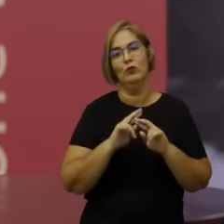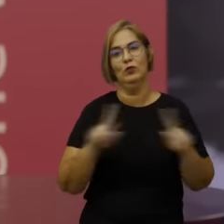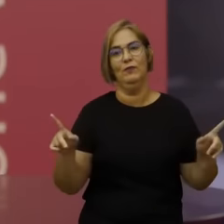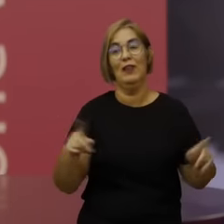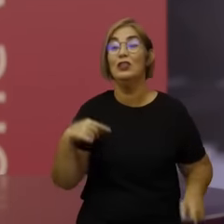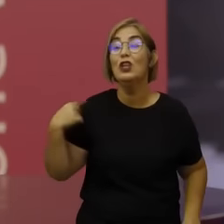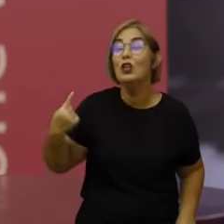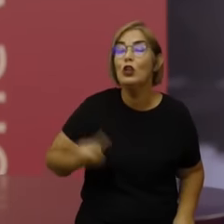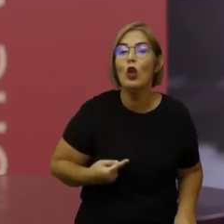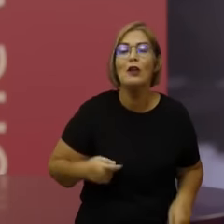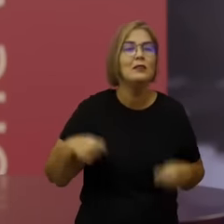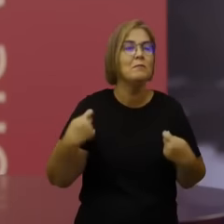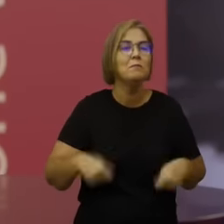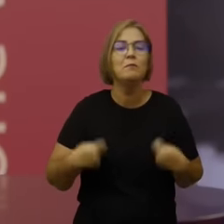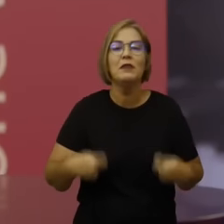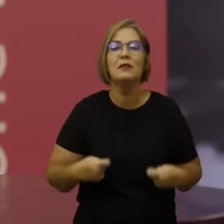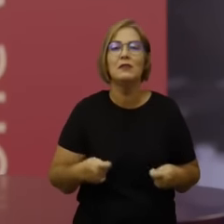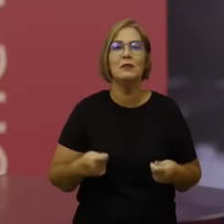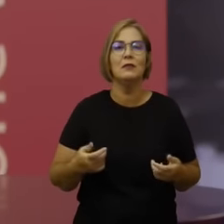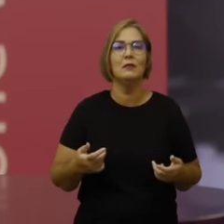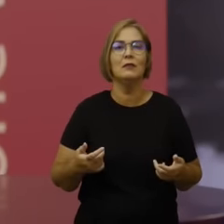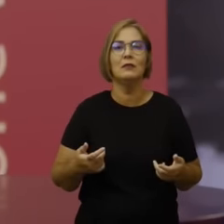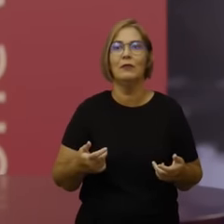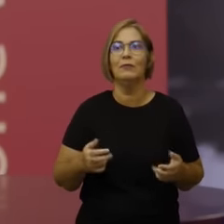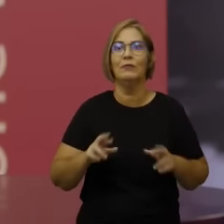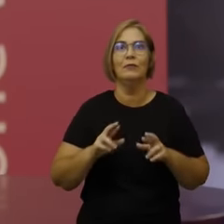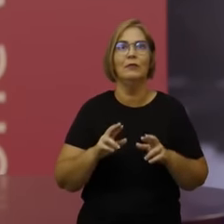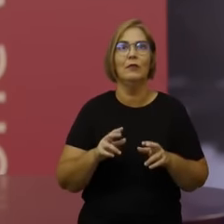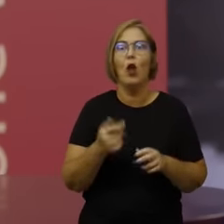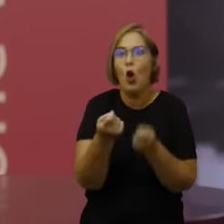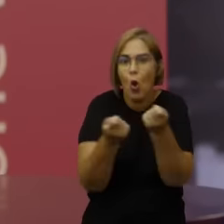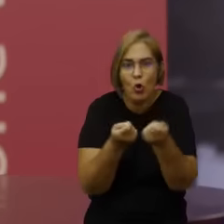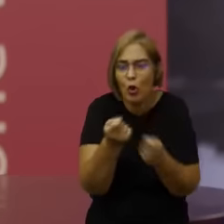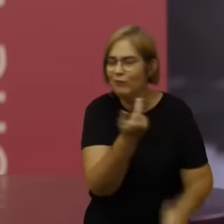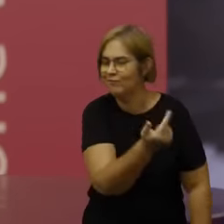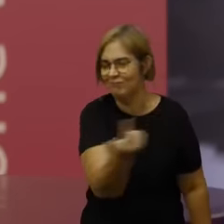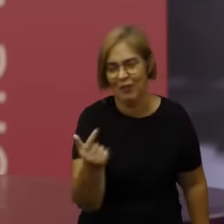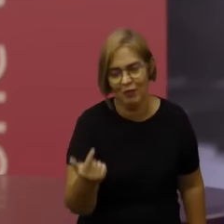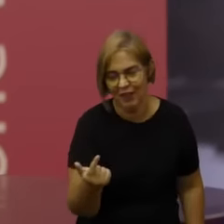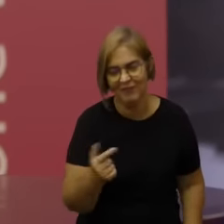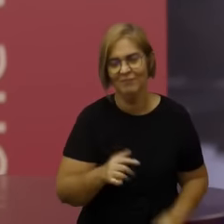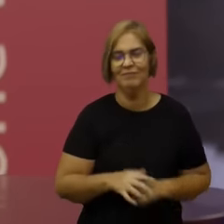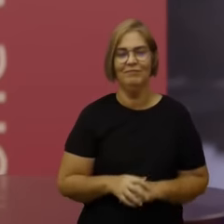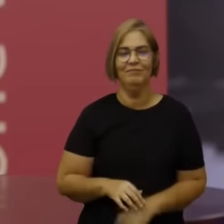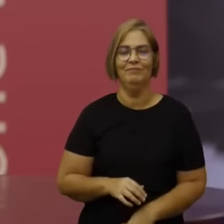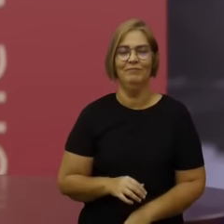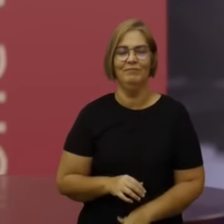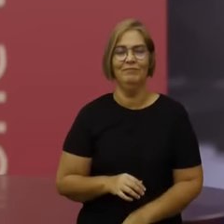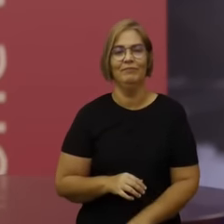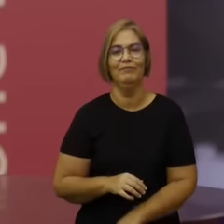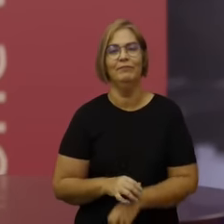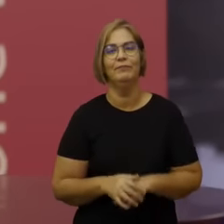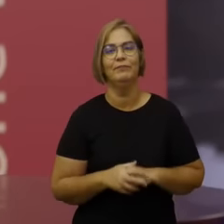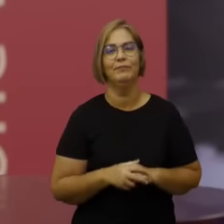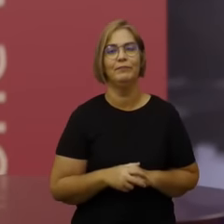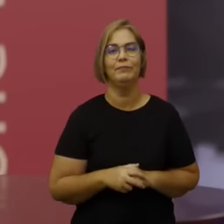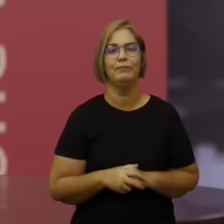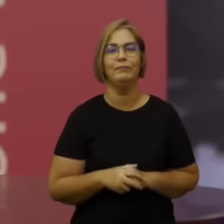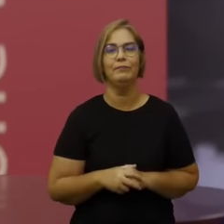tua liberdade é limitada. e você não tem controle total sobre a sua existência, né?